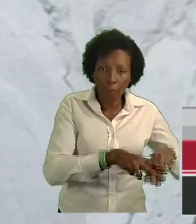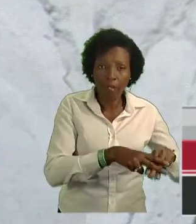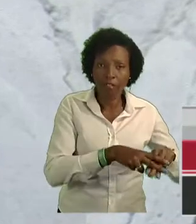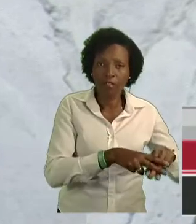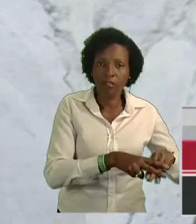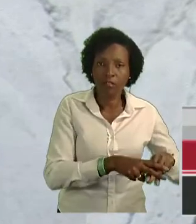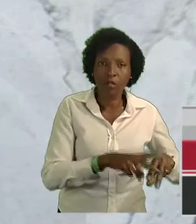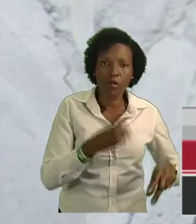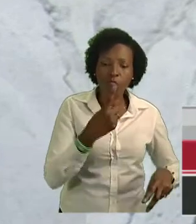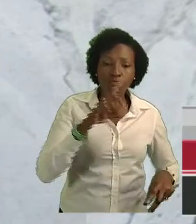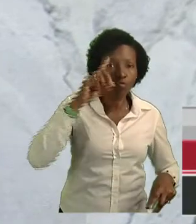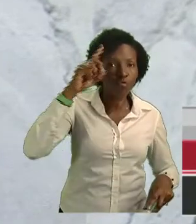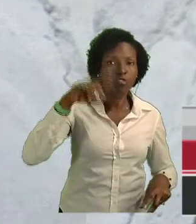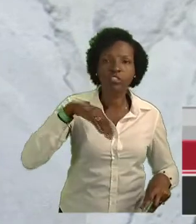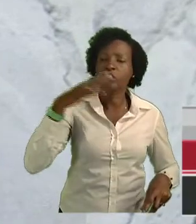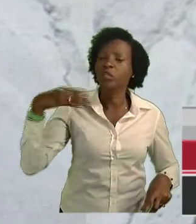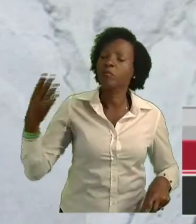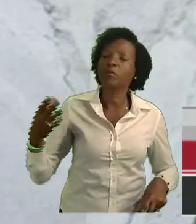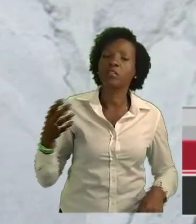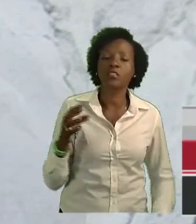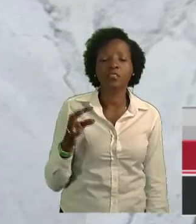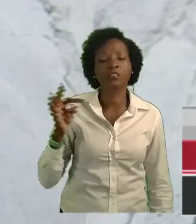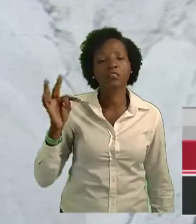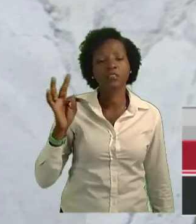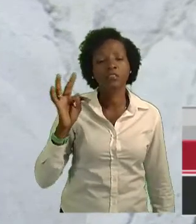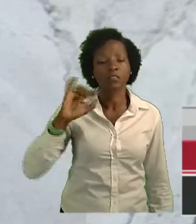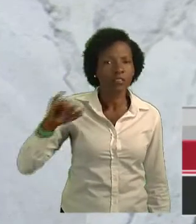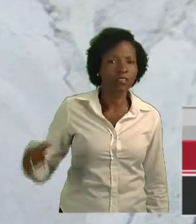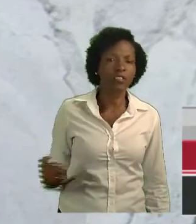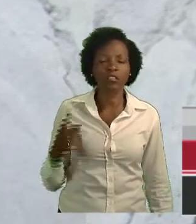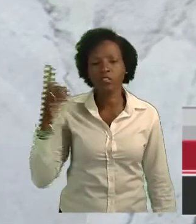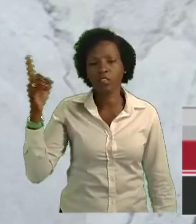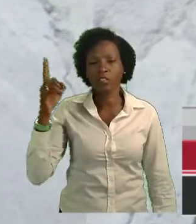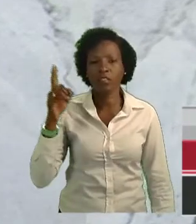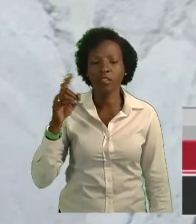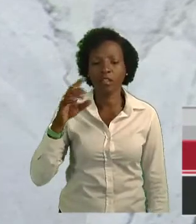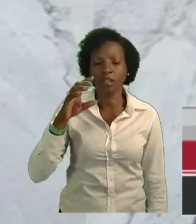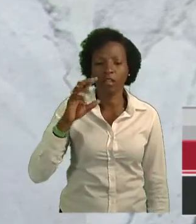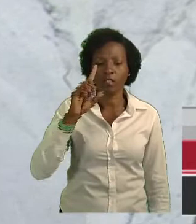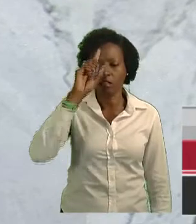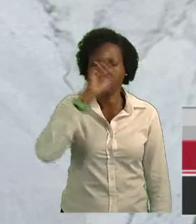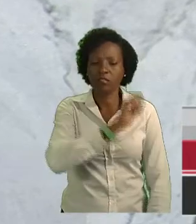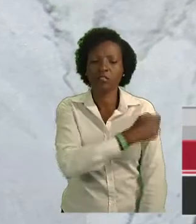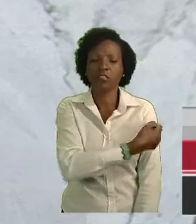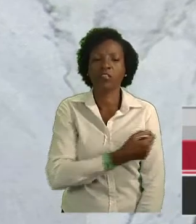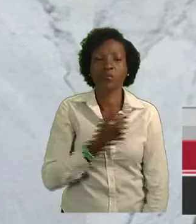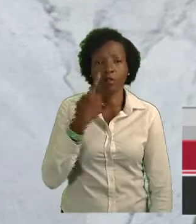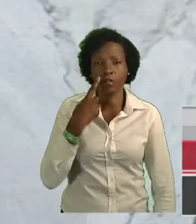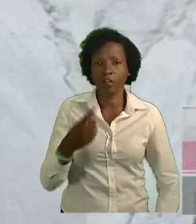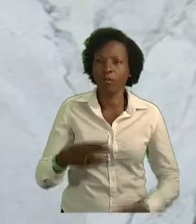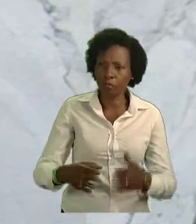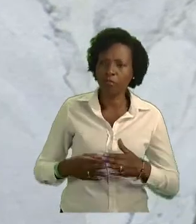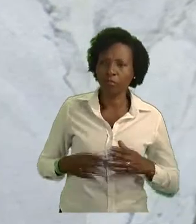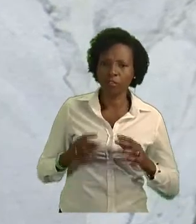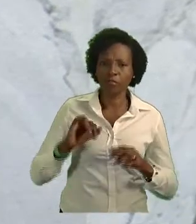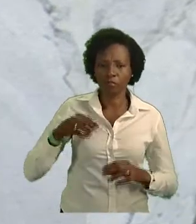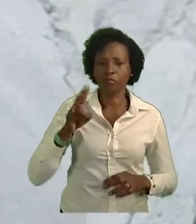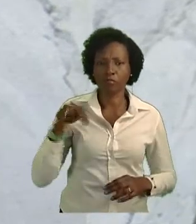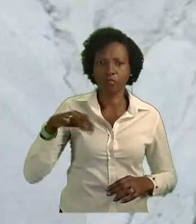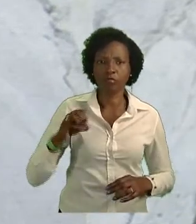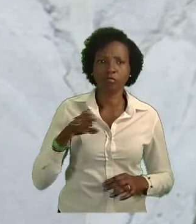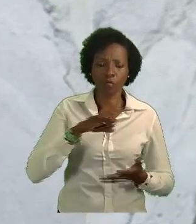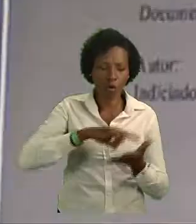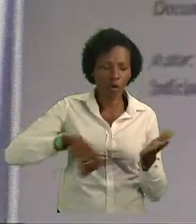seguinte ele vai pra tribunal de justiça na comarca de são josé do rio preto por favor júnior mostra que só pra falar que a gente não tem inventando aqui o documento